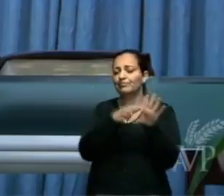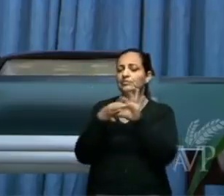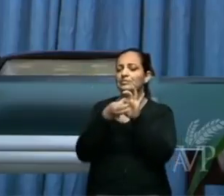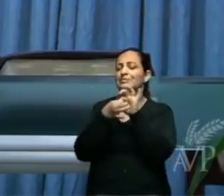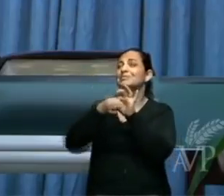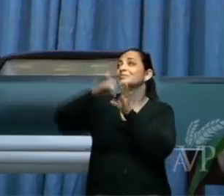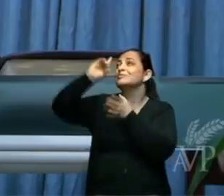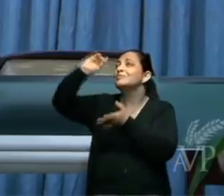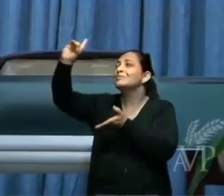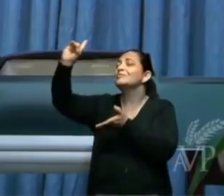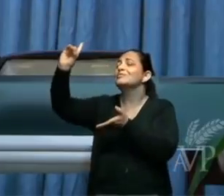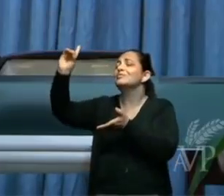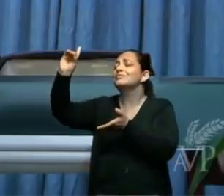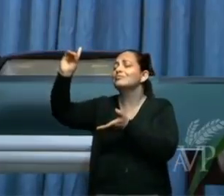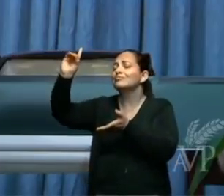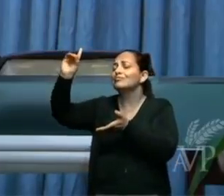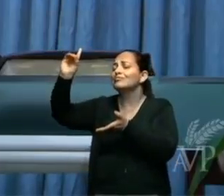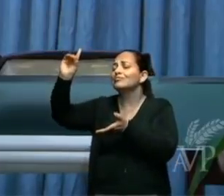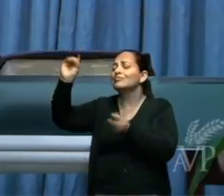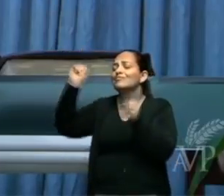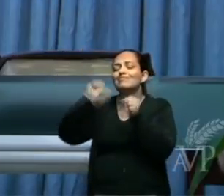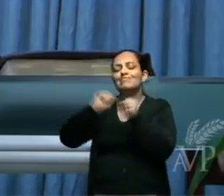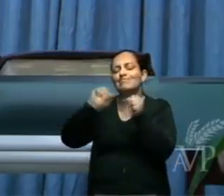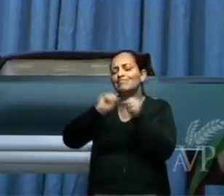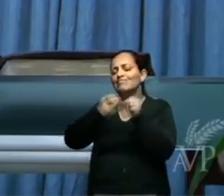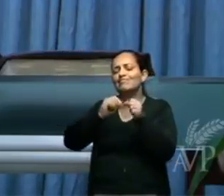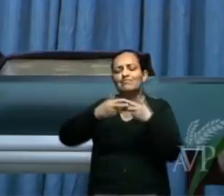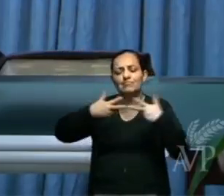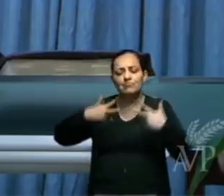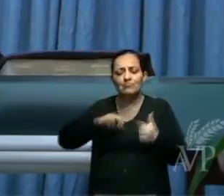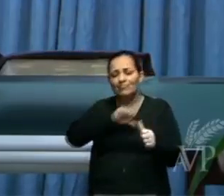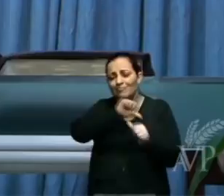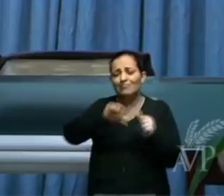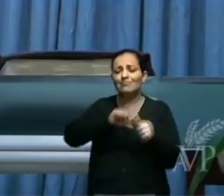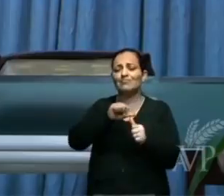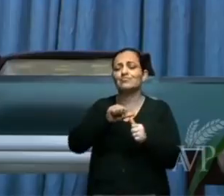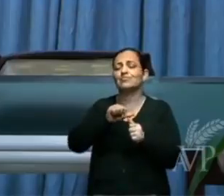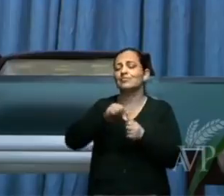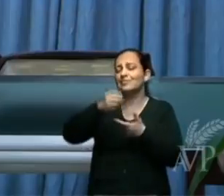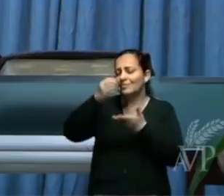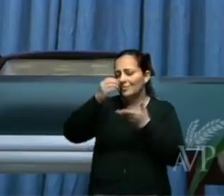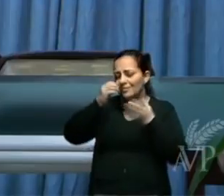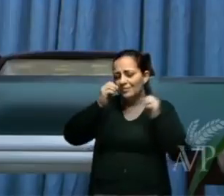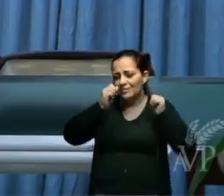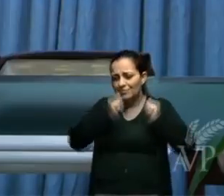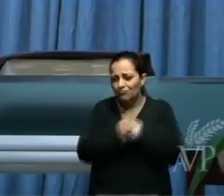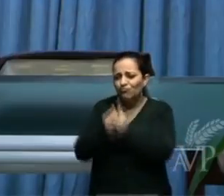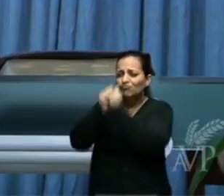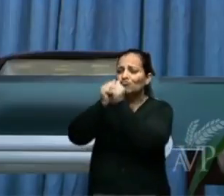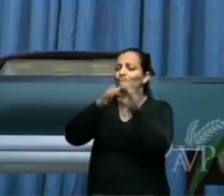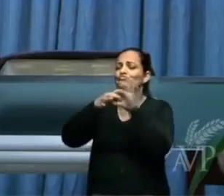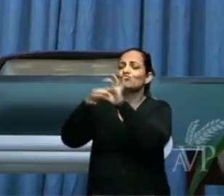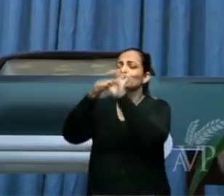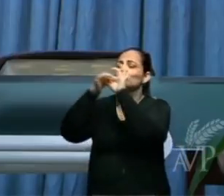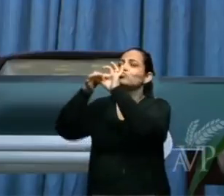opera em nossas almas em nossas vidas converta nos atinge a cada instante